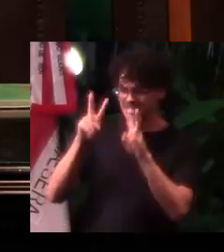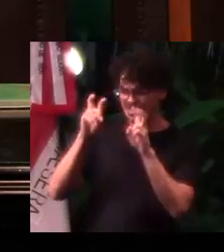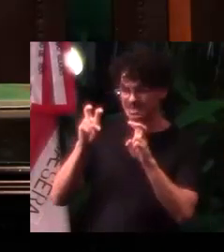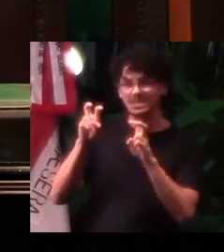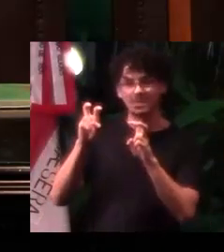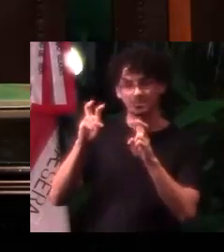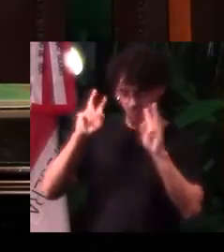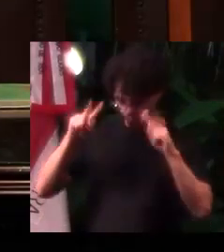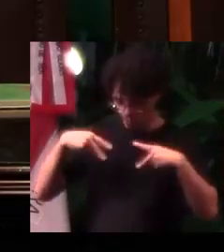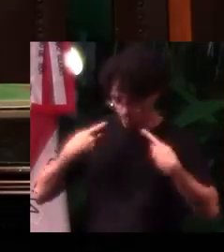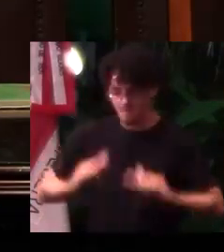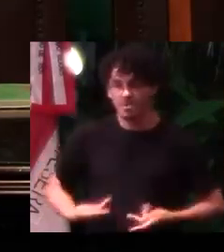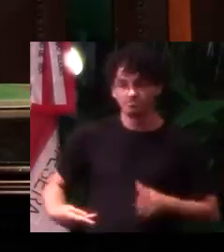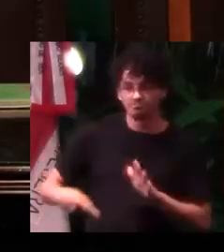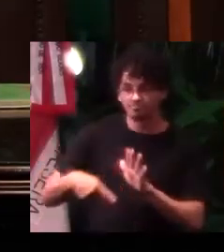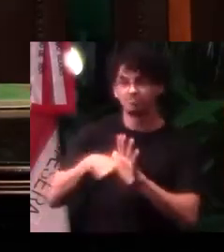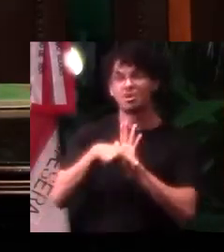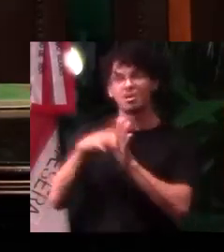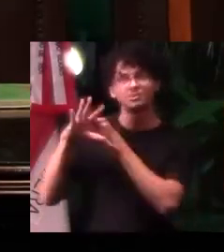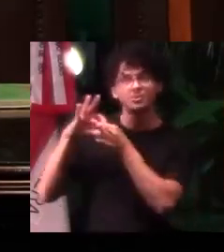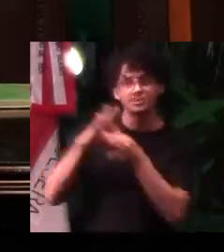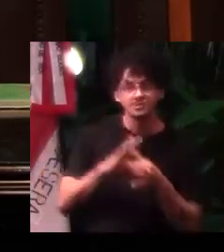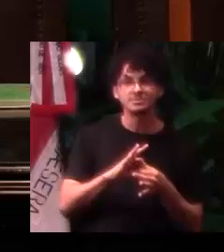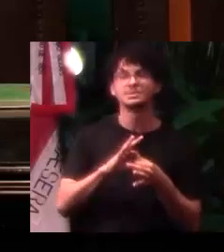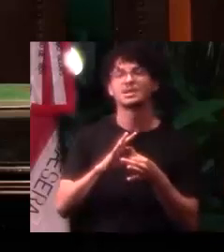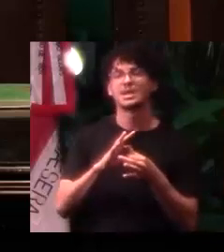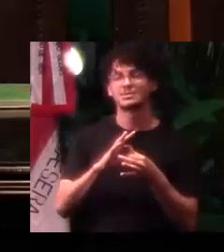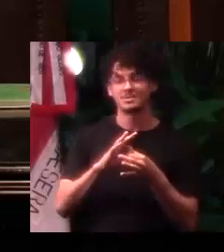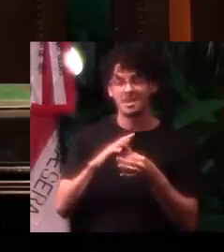ser compreendidas de uma forma mais rica